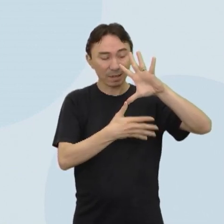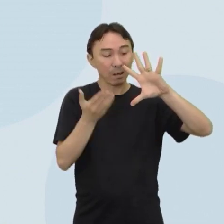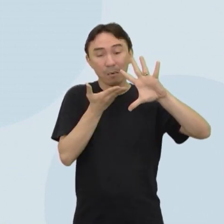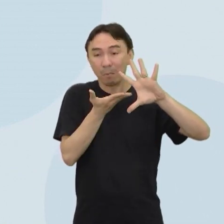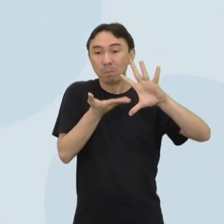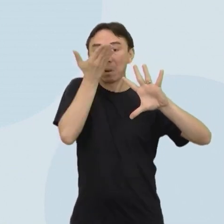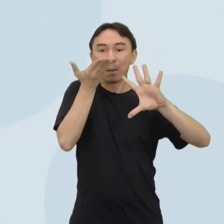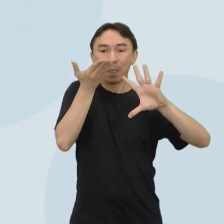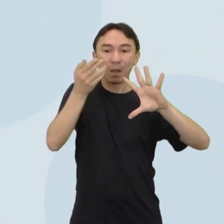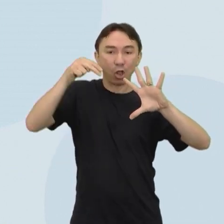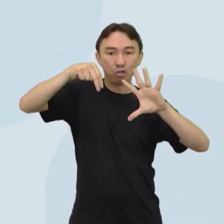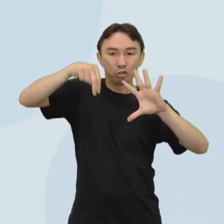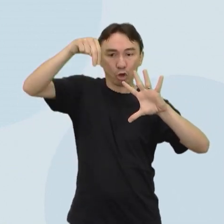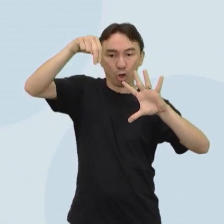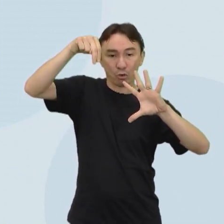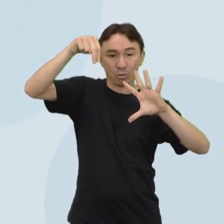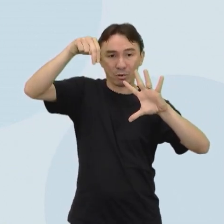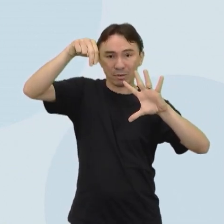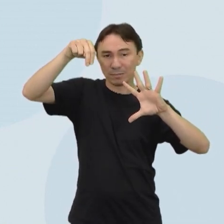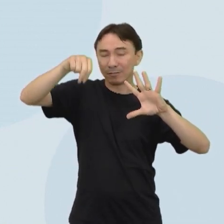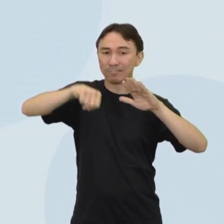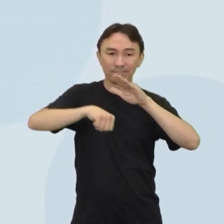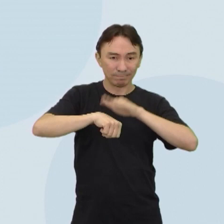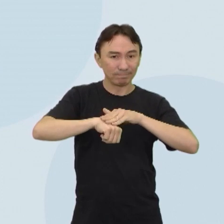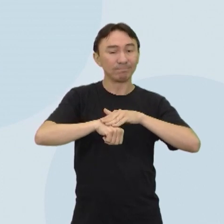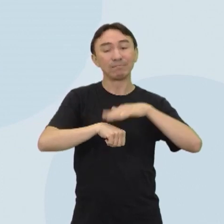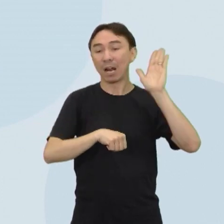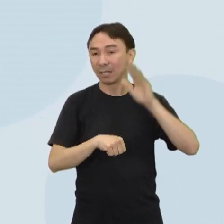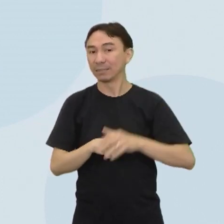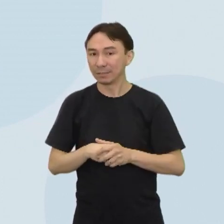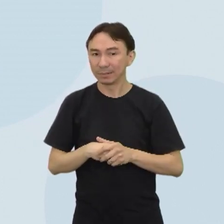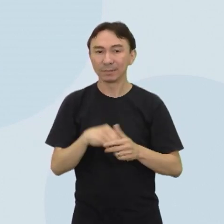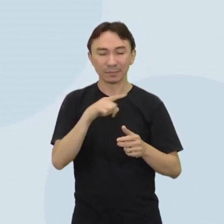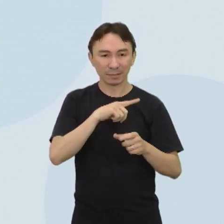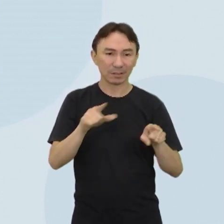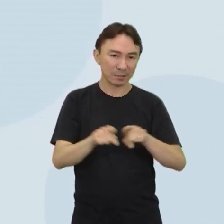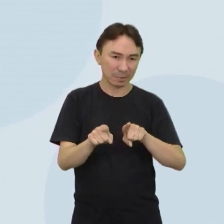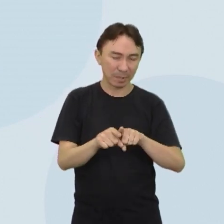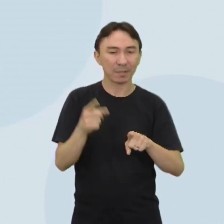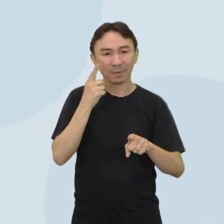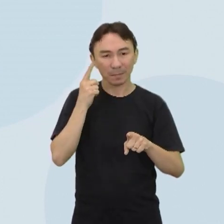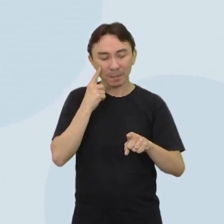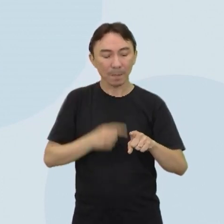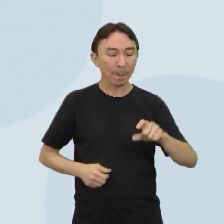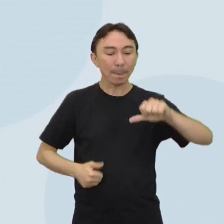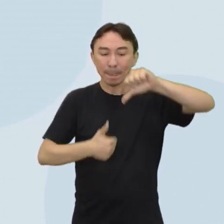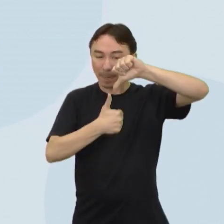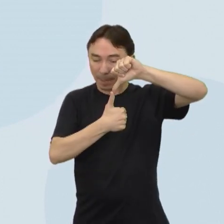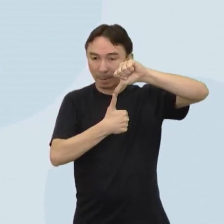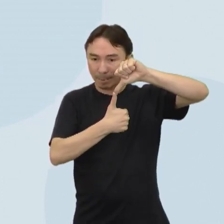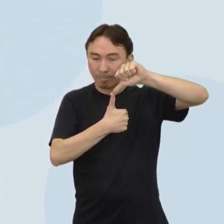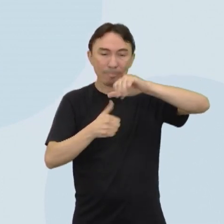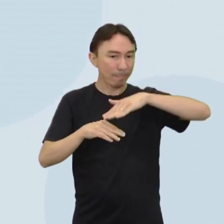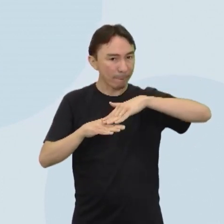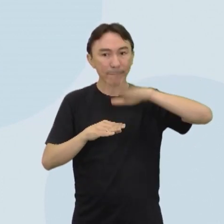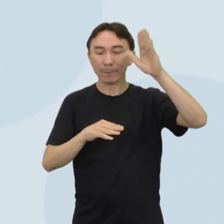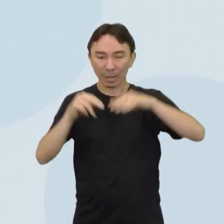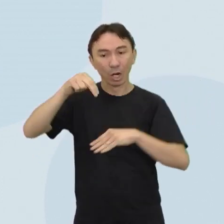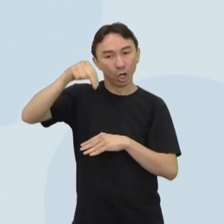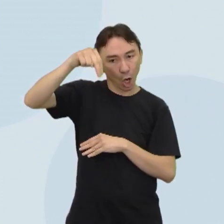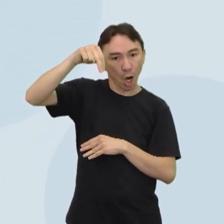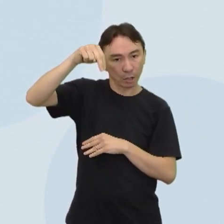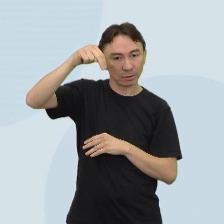da América do Norte totalmente no hemisfério norte. Nós temos a América Central também totalmente no hemisfério norte e uma